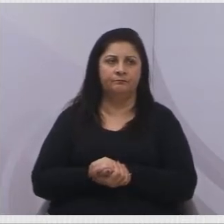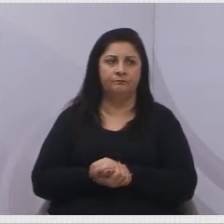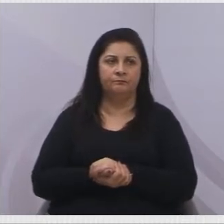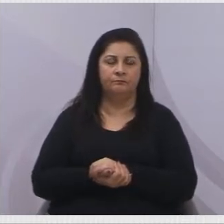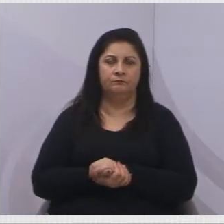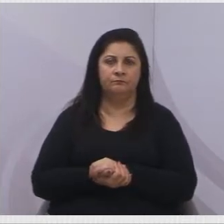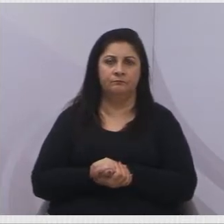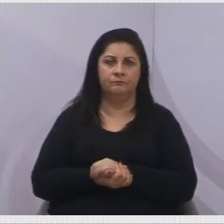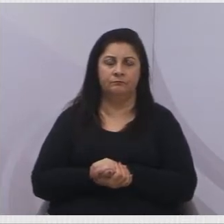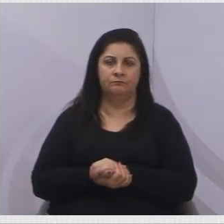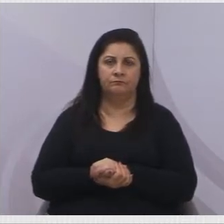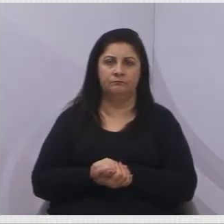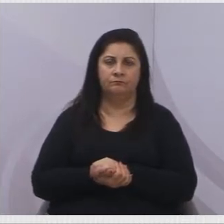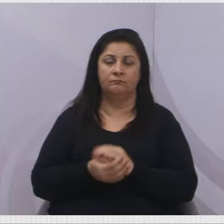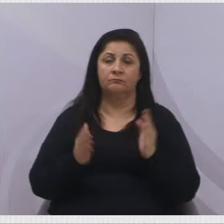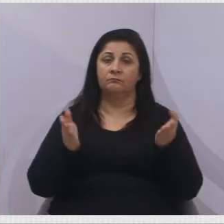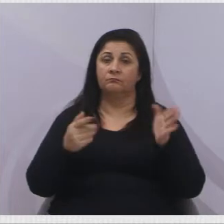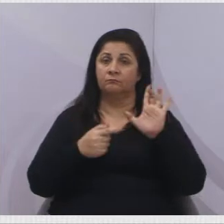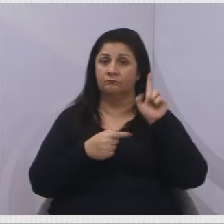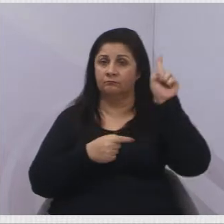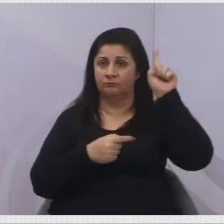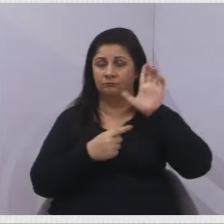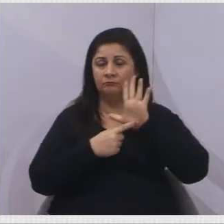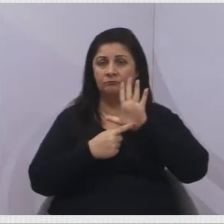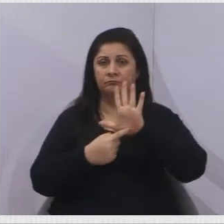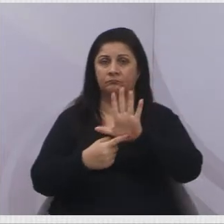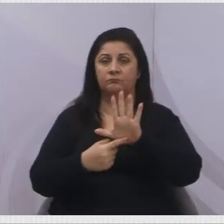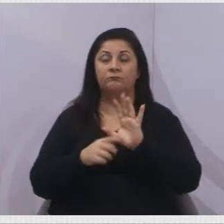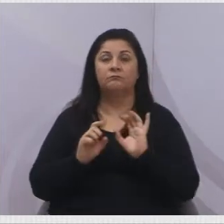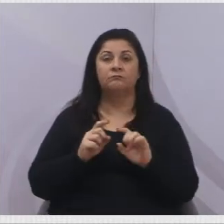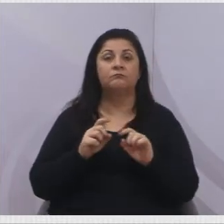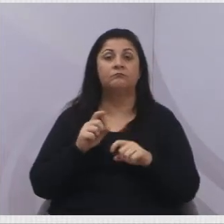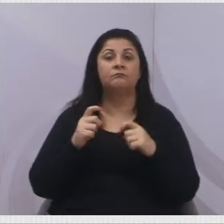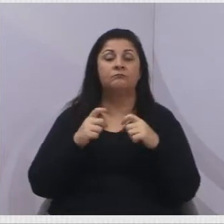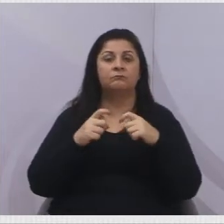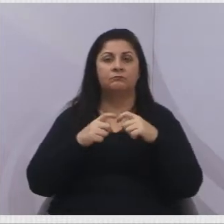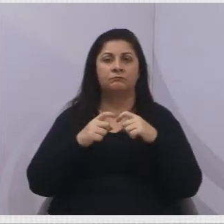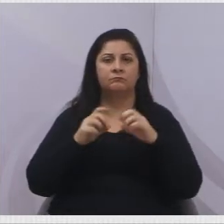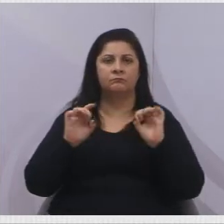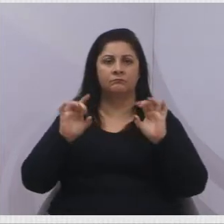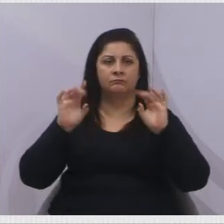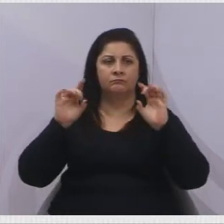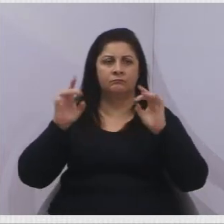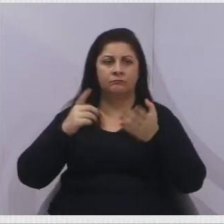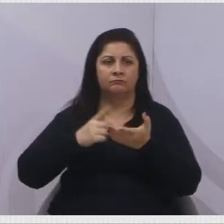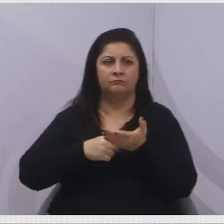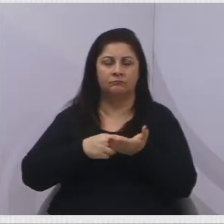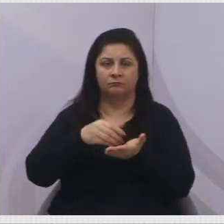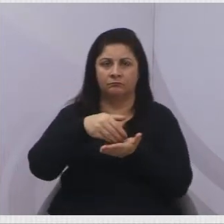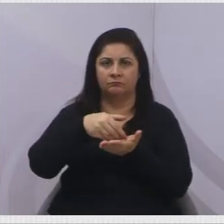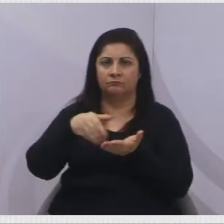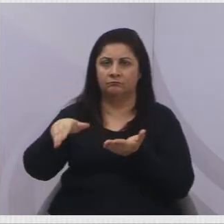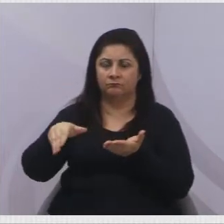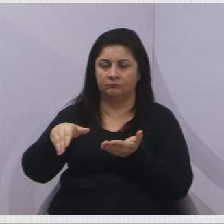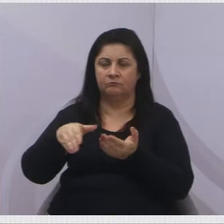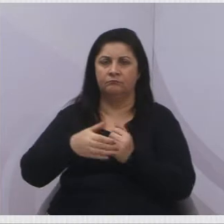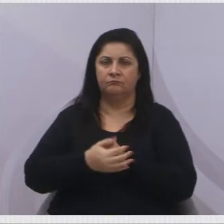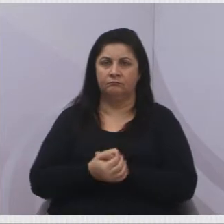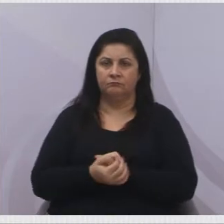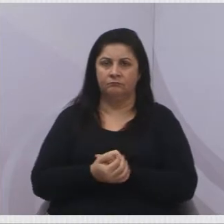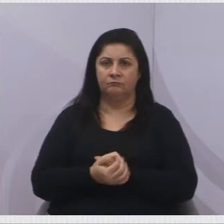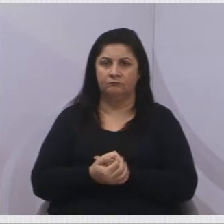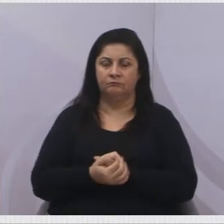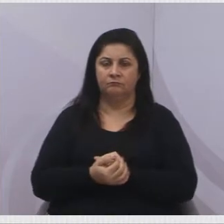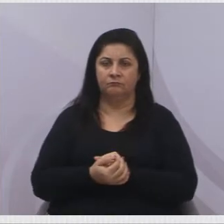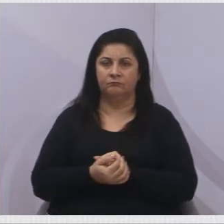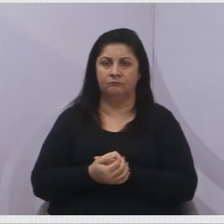O quadro a seguir mostra as especialidades agendadas com encaminhamentos gerados no